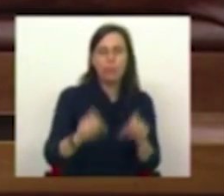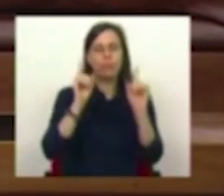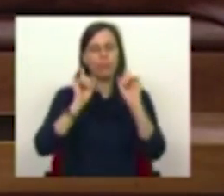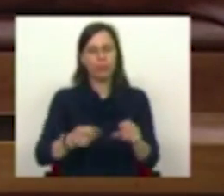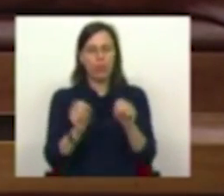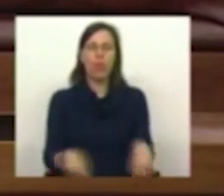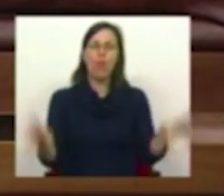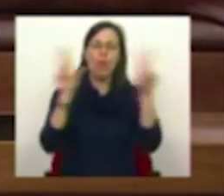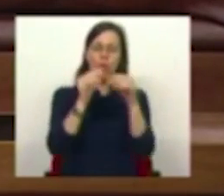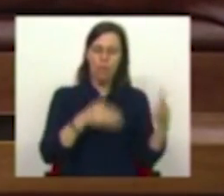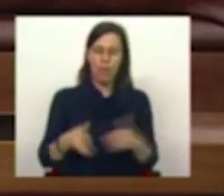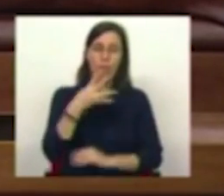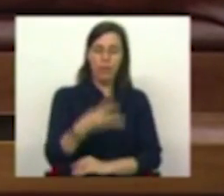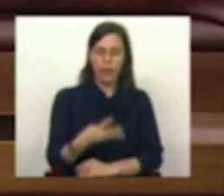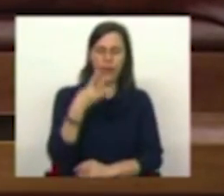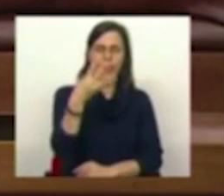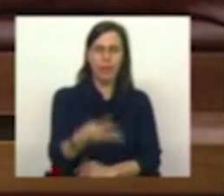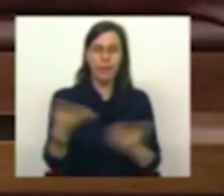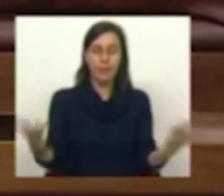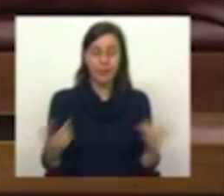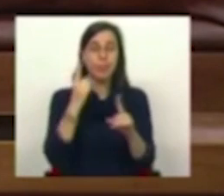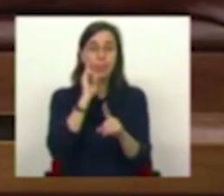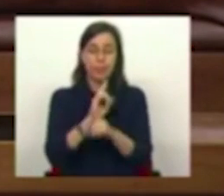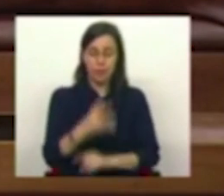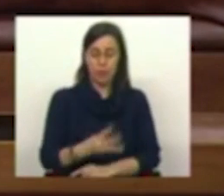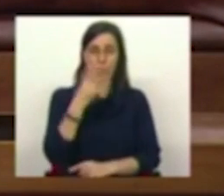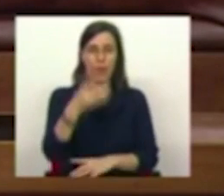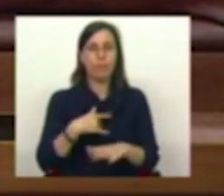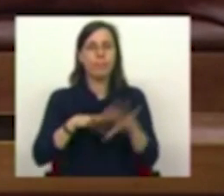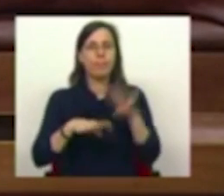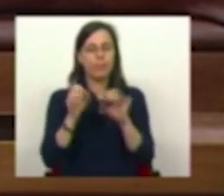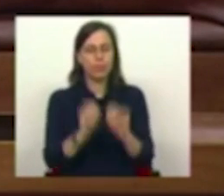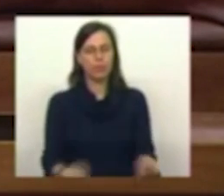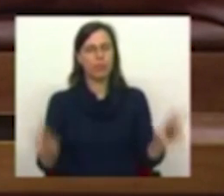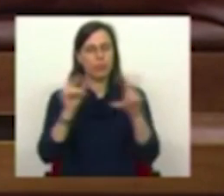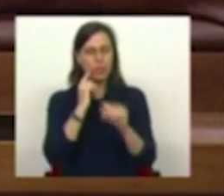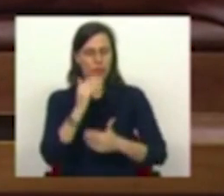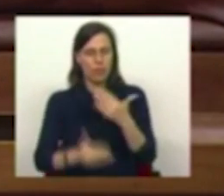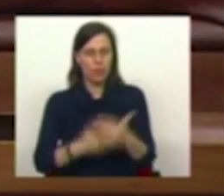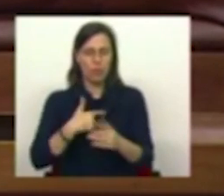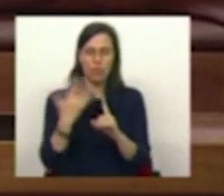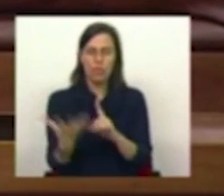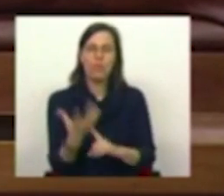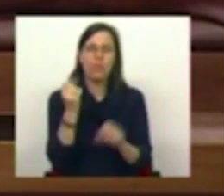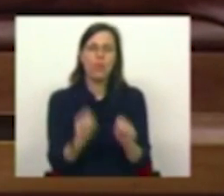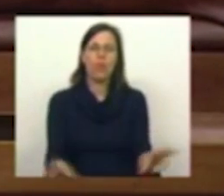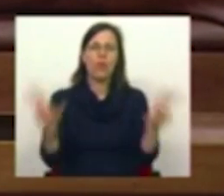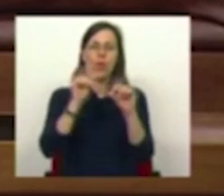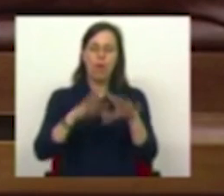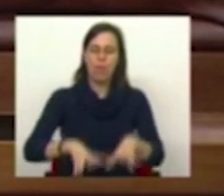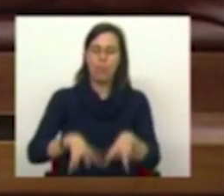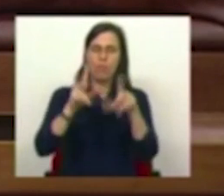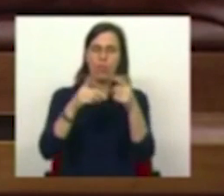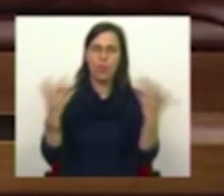de um novo caminho de 4 anos, ao longo do qual faremos novos avanços e obteremos novos